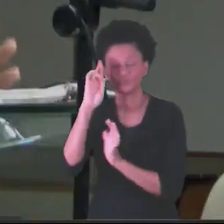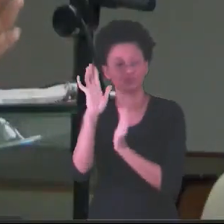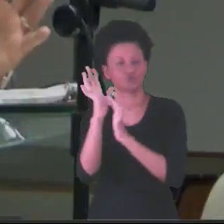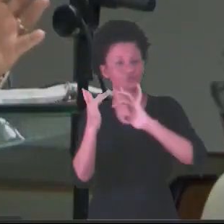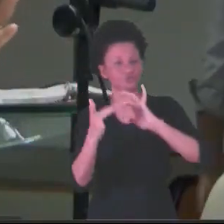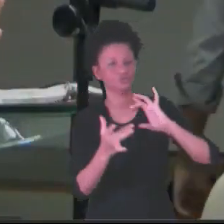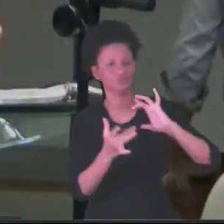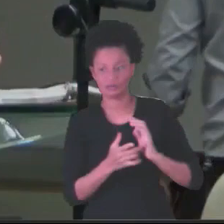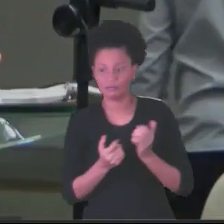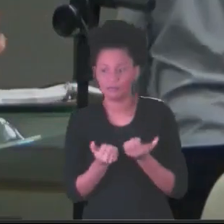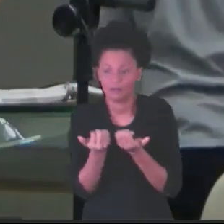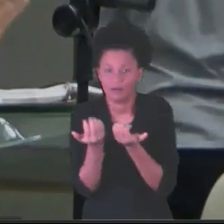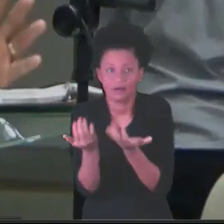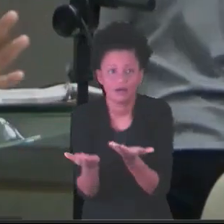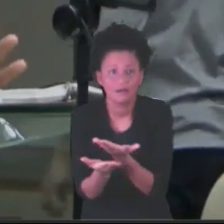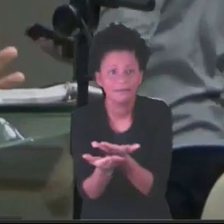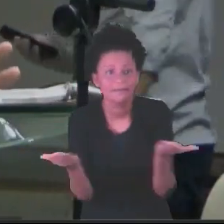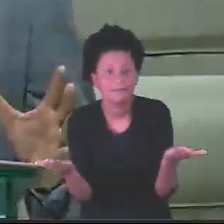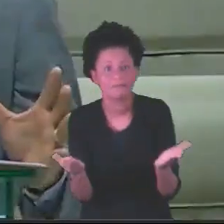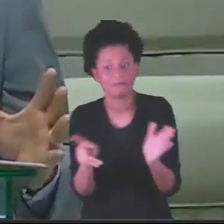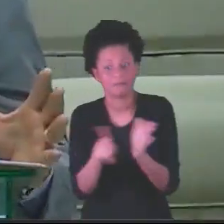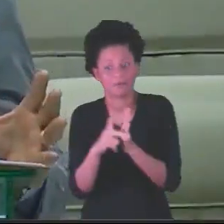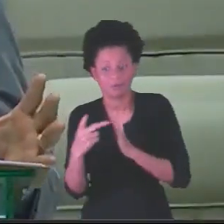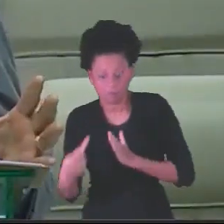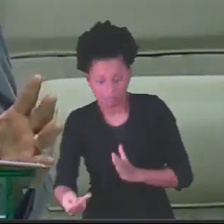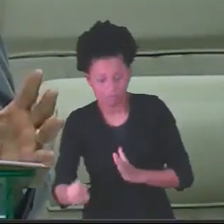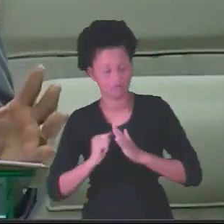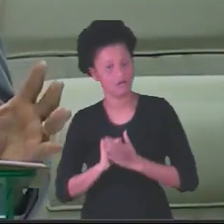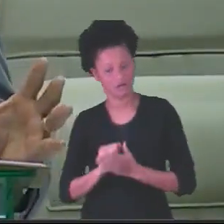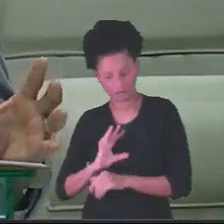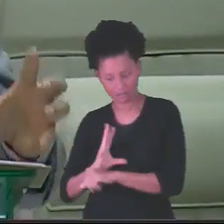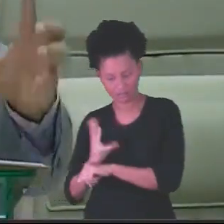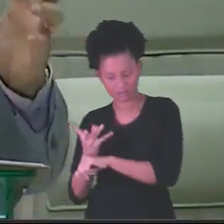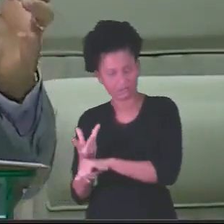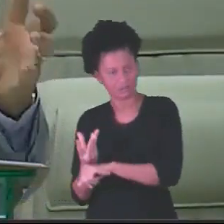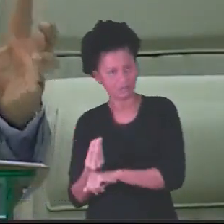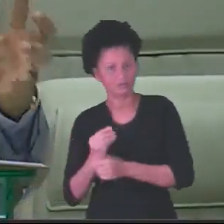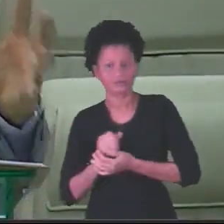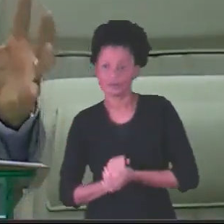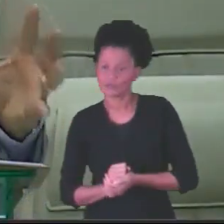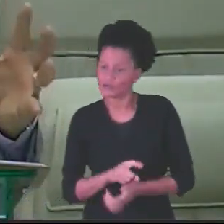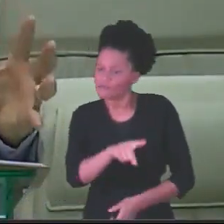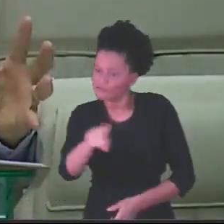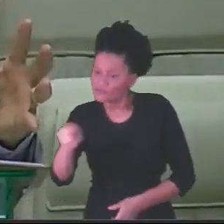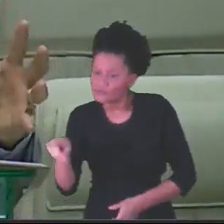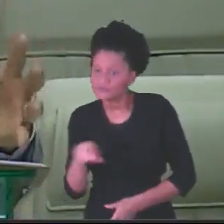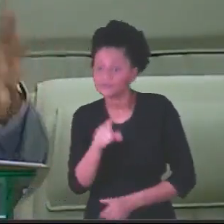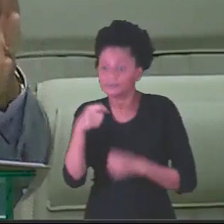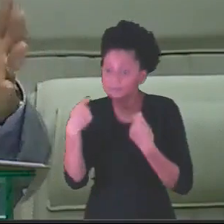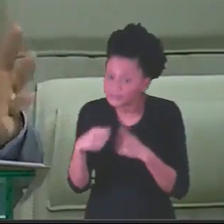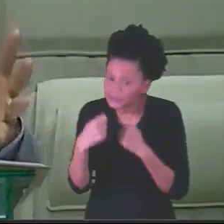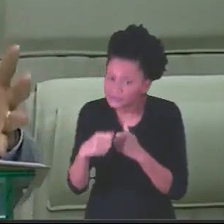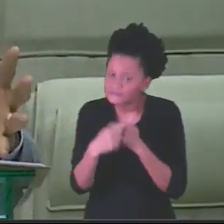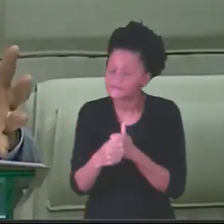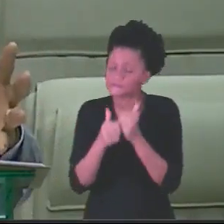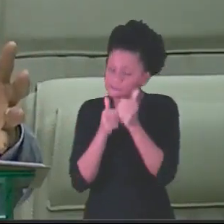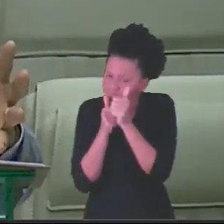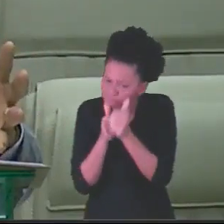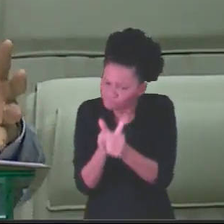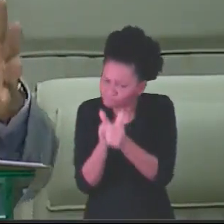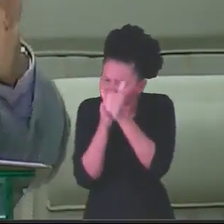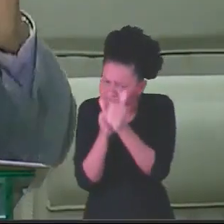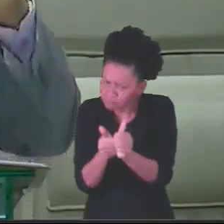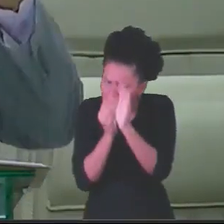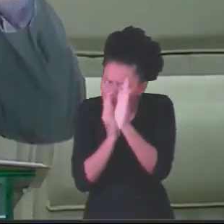para esta comunidade preste igreja que eles deviam segui-lo piamente